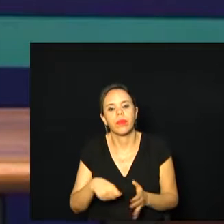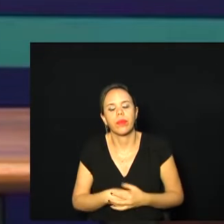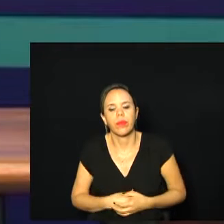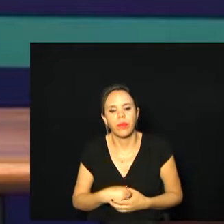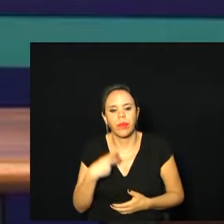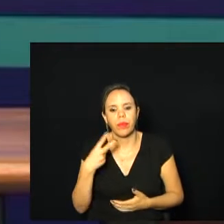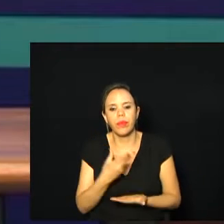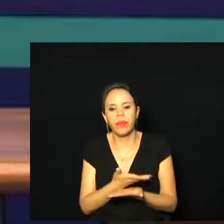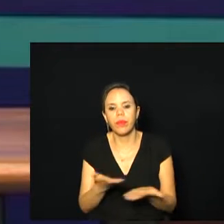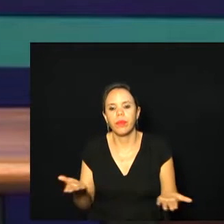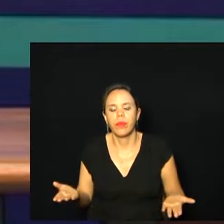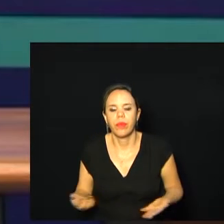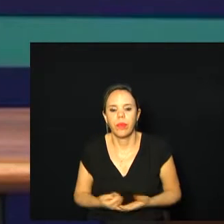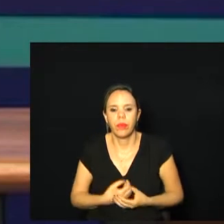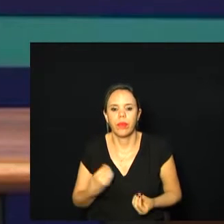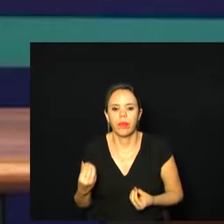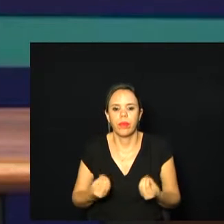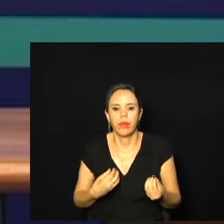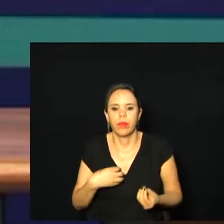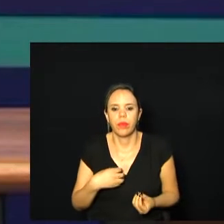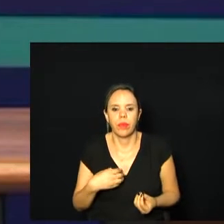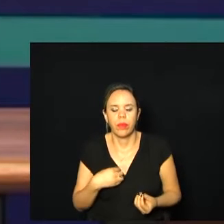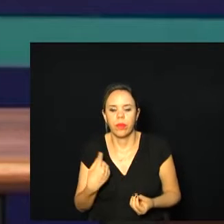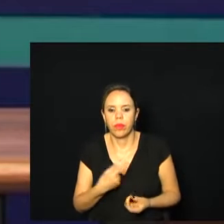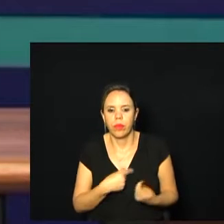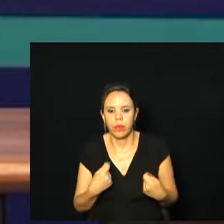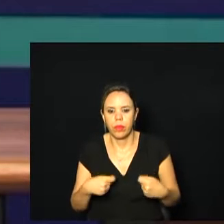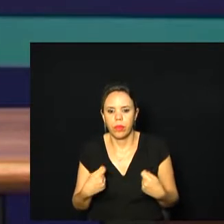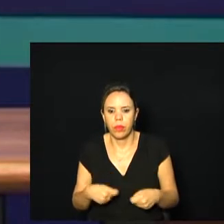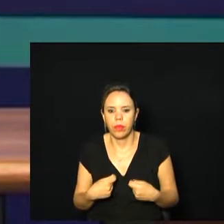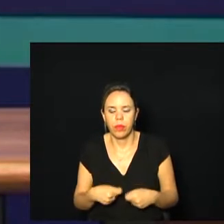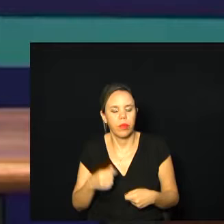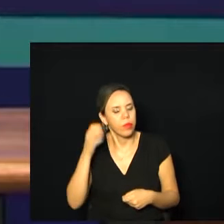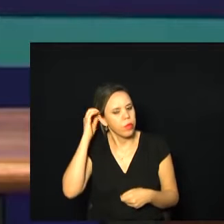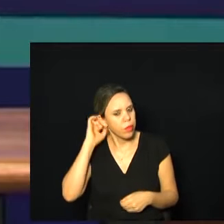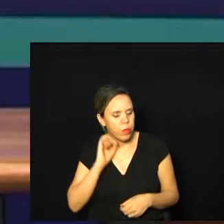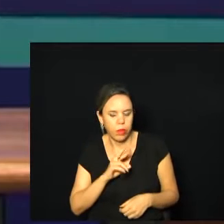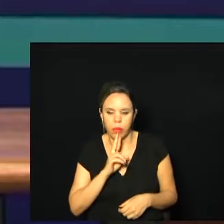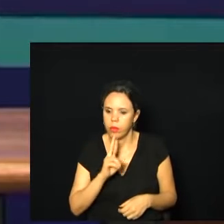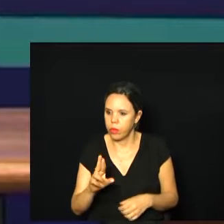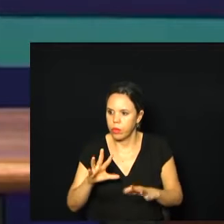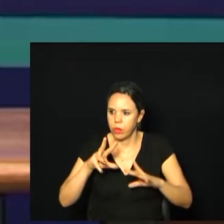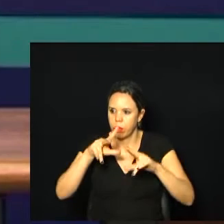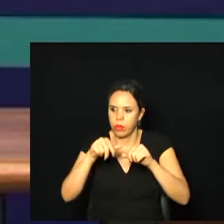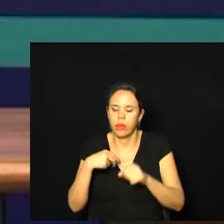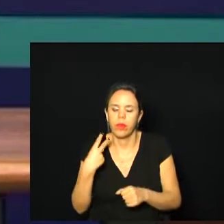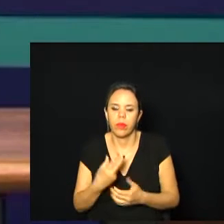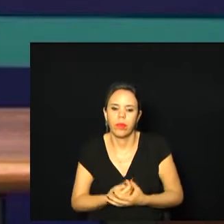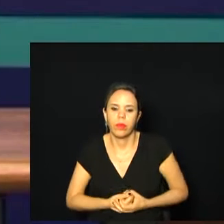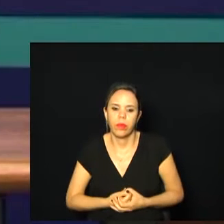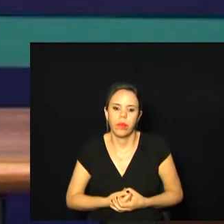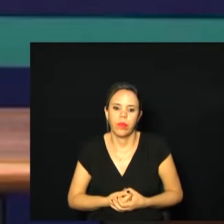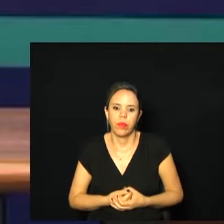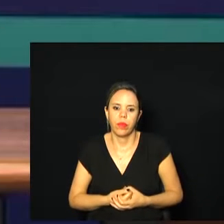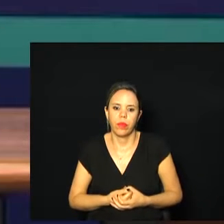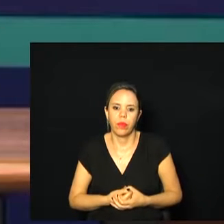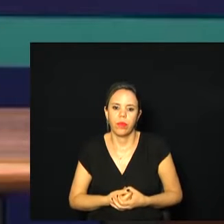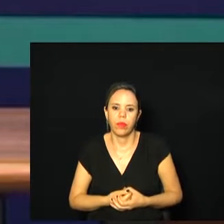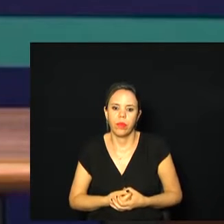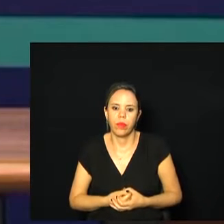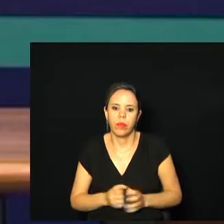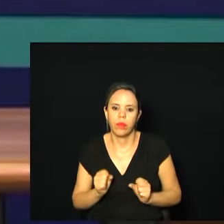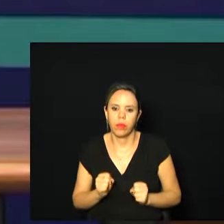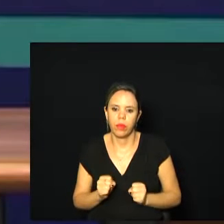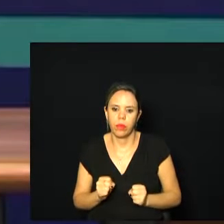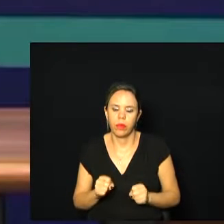aos vereadores qual é a forma. Então, nós precisamos dar essa resposta a todos os vereadores, para que eles